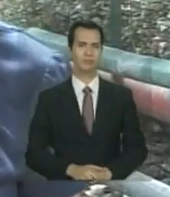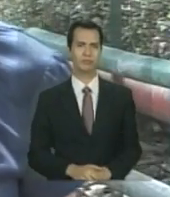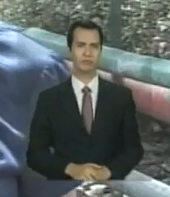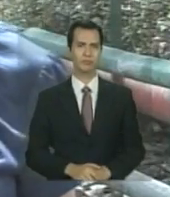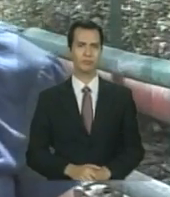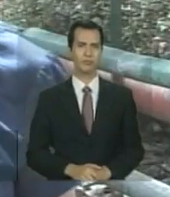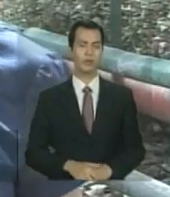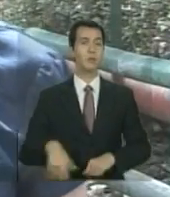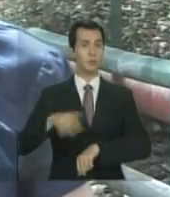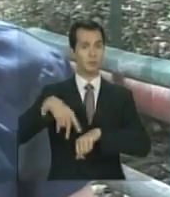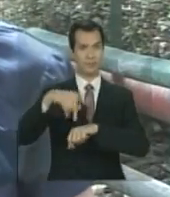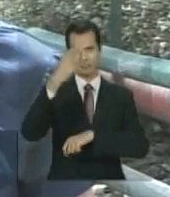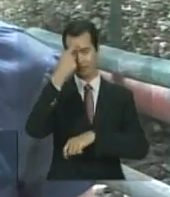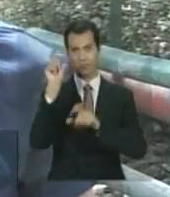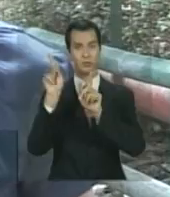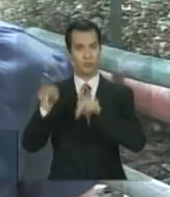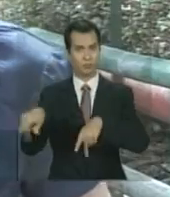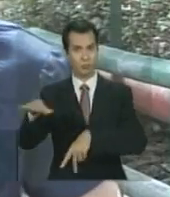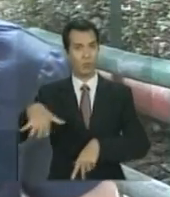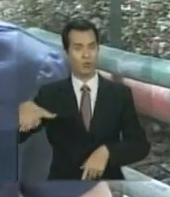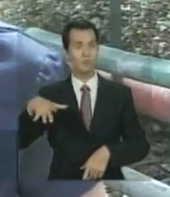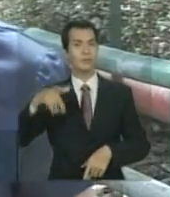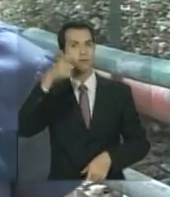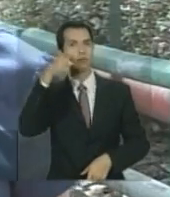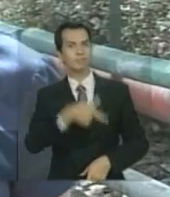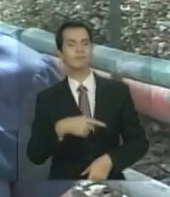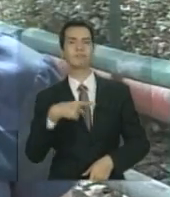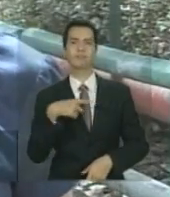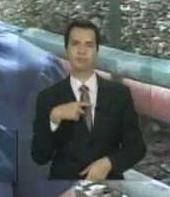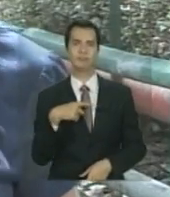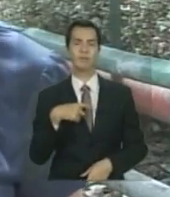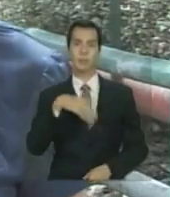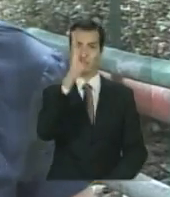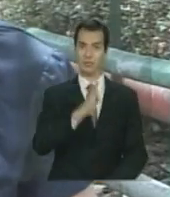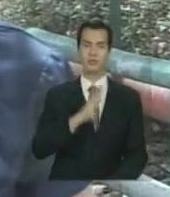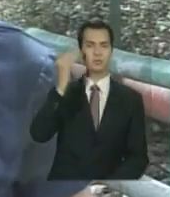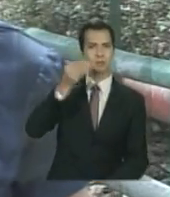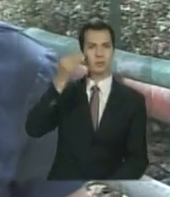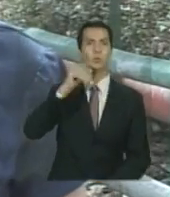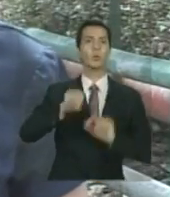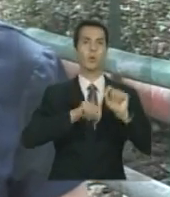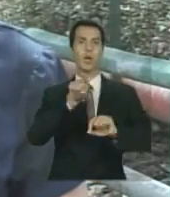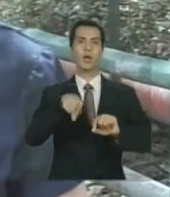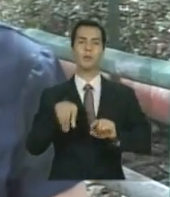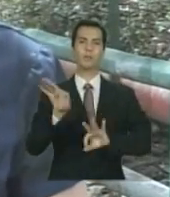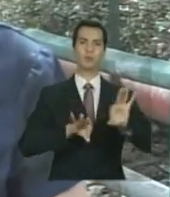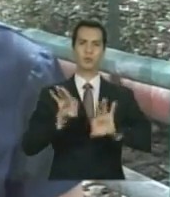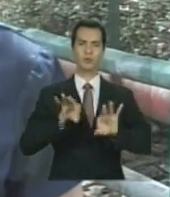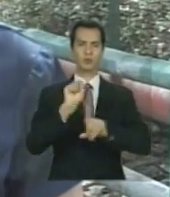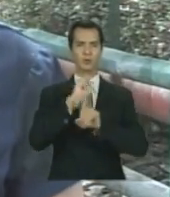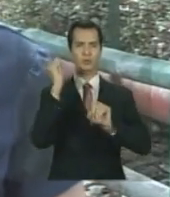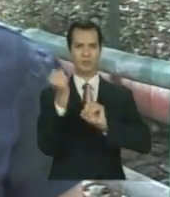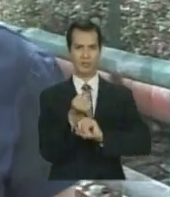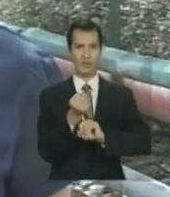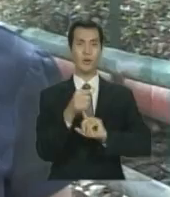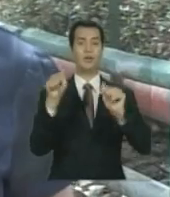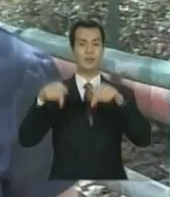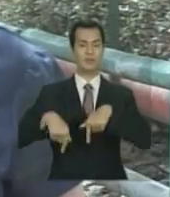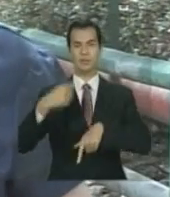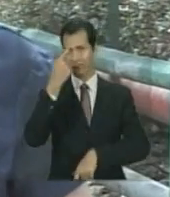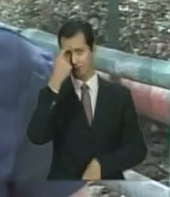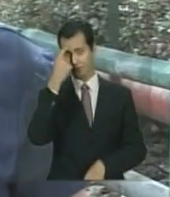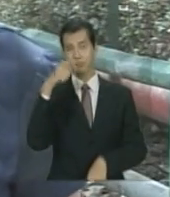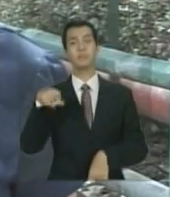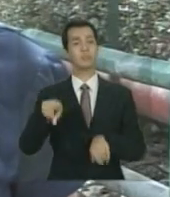indianos também se interessam por um outro tema que os brasileiros têm bastante experiência: os programas sociais. Assim como no Brasil, acabar com a